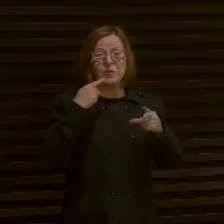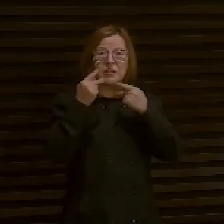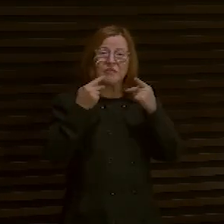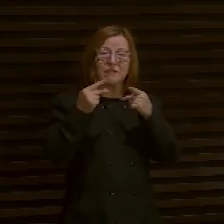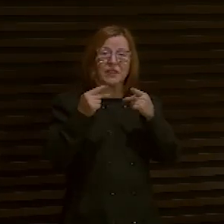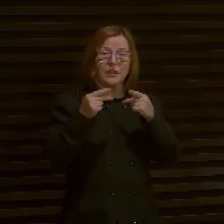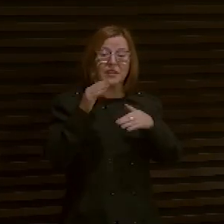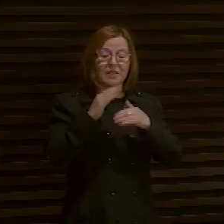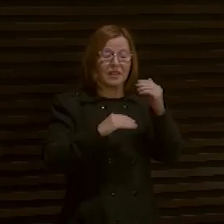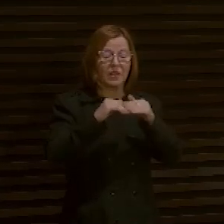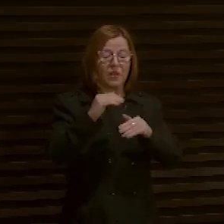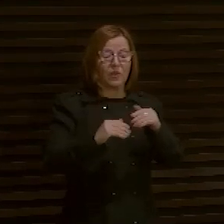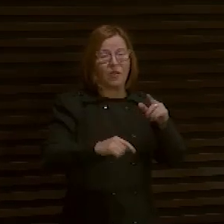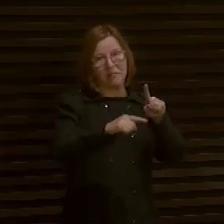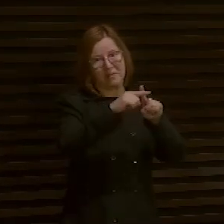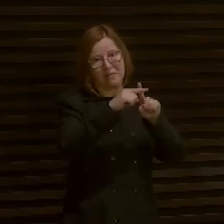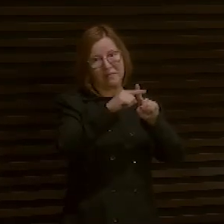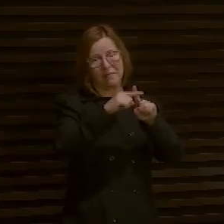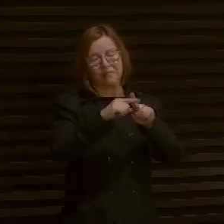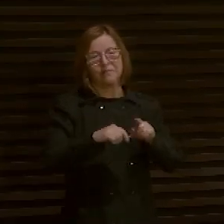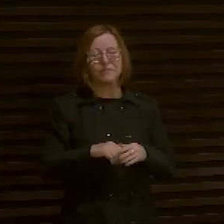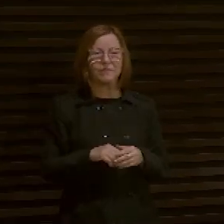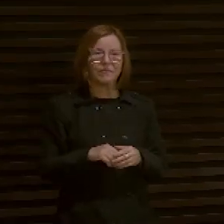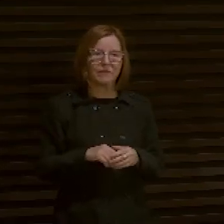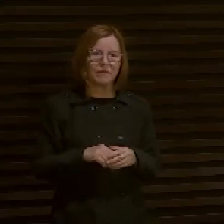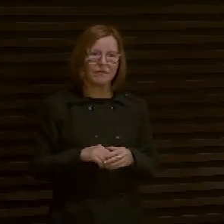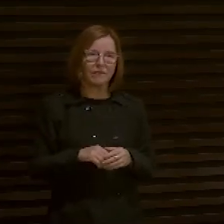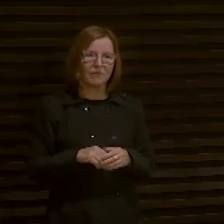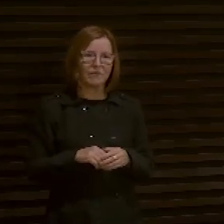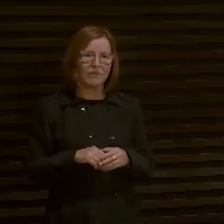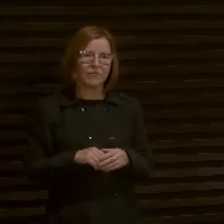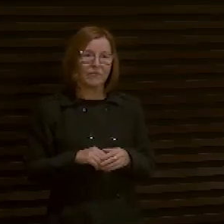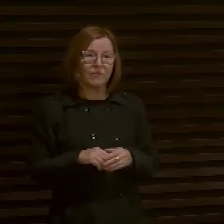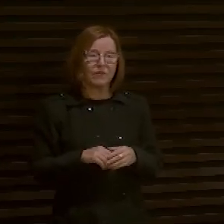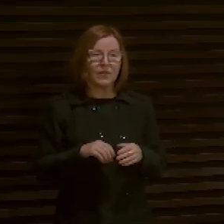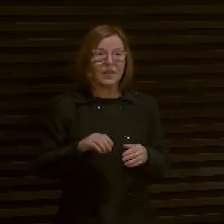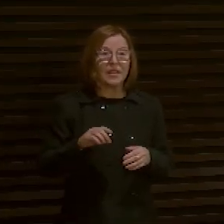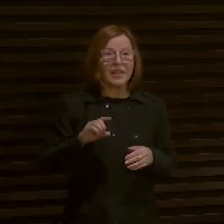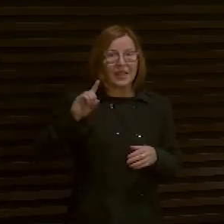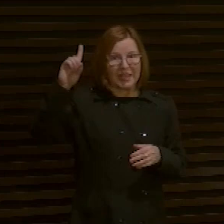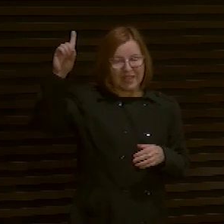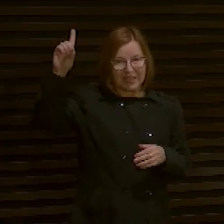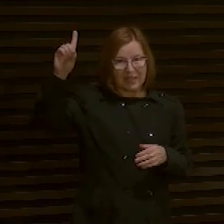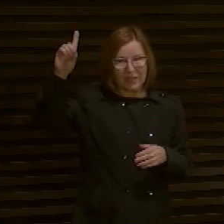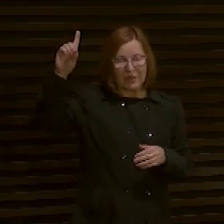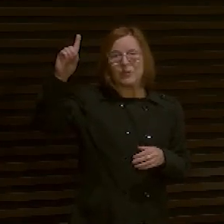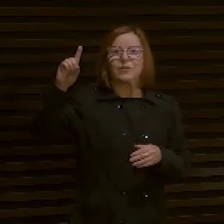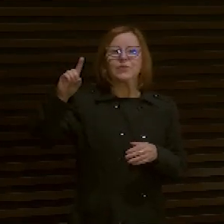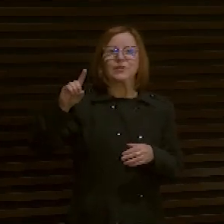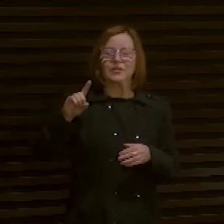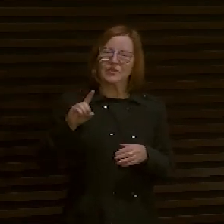Então, assim como Ele nos convenceu pela sua graça do nosso pecado, Ele convenceu os leprosos aqui que eles estavam